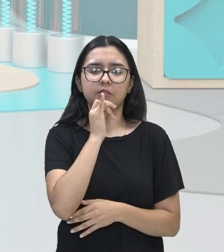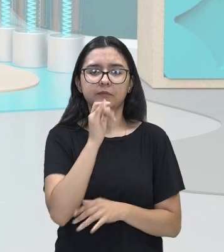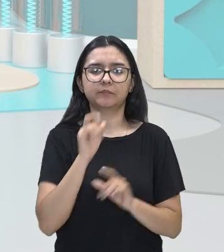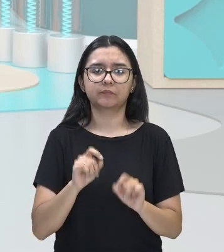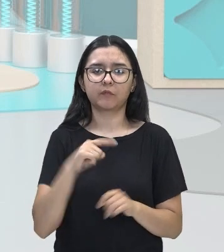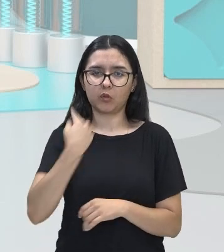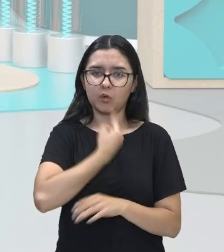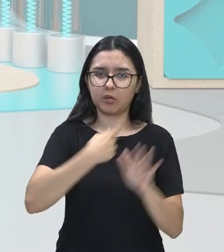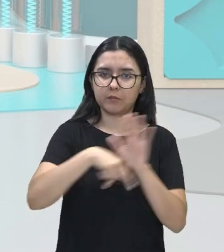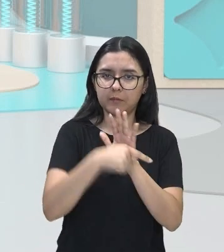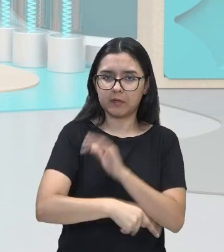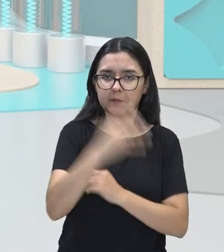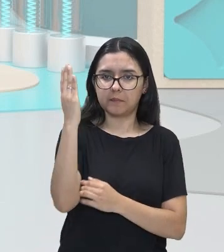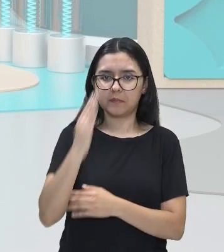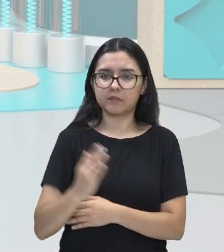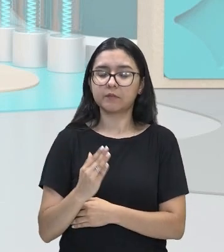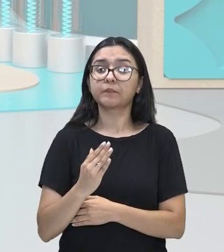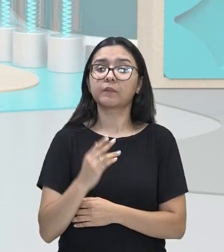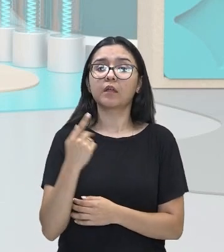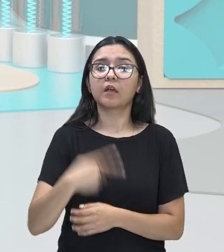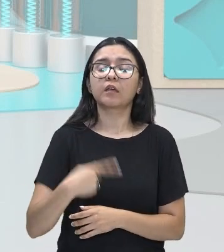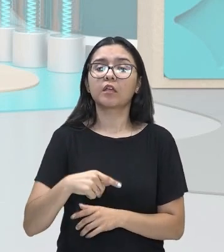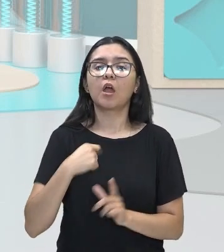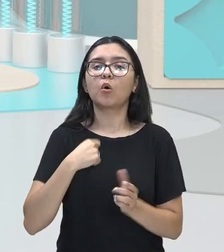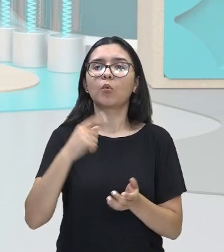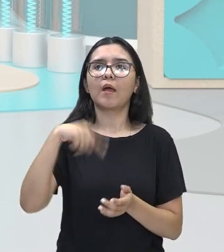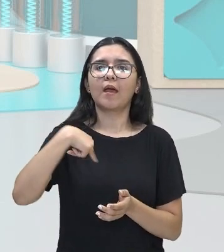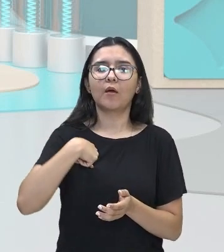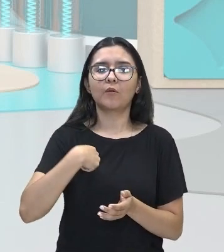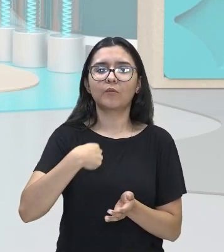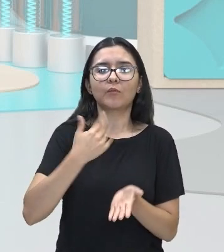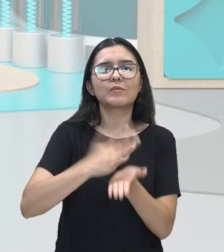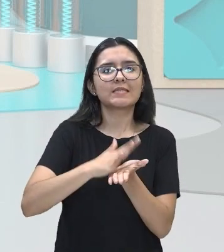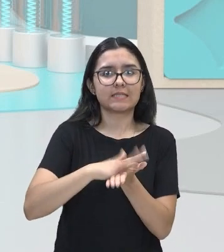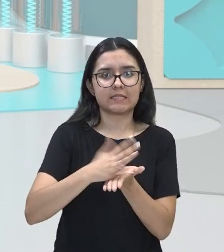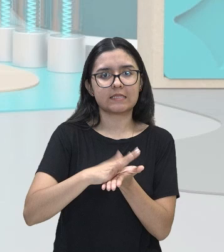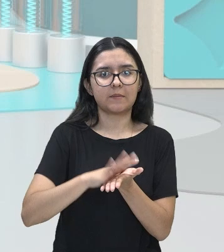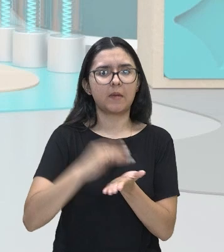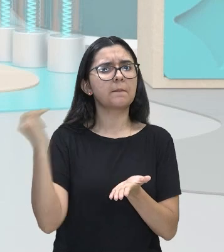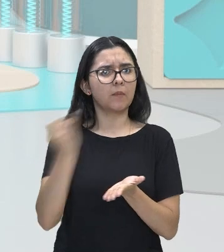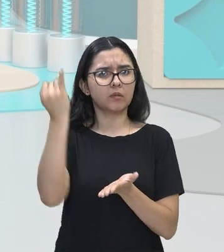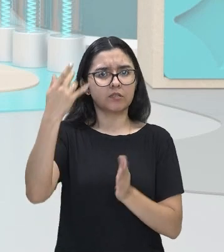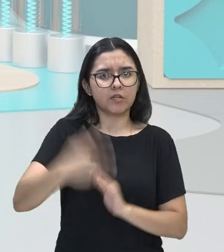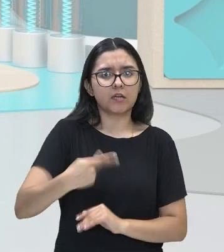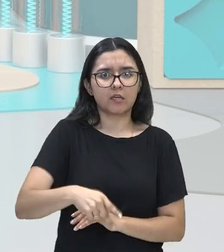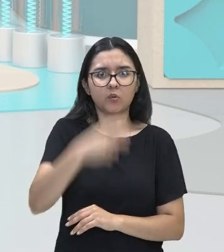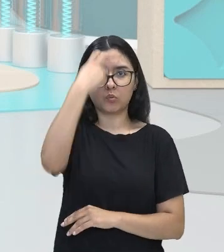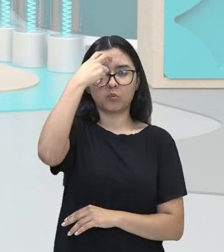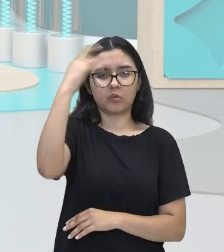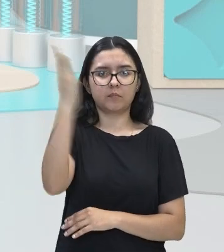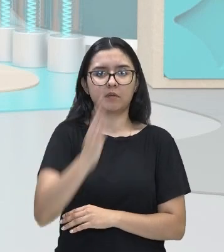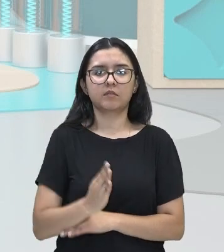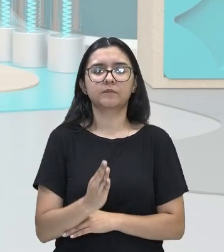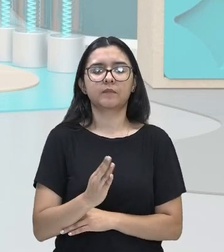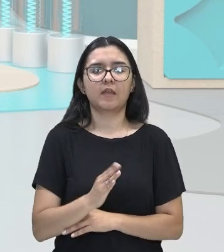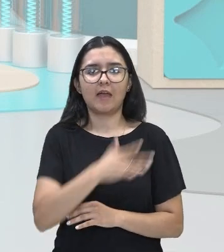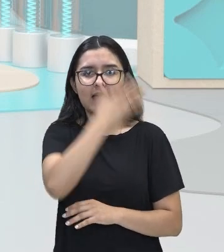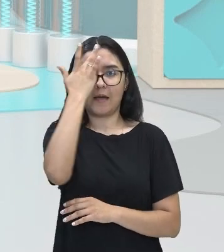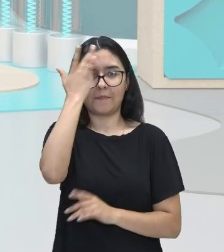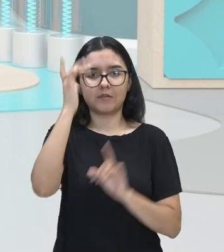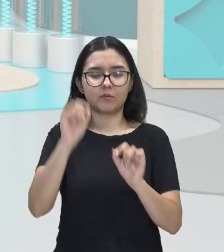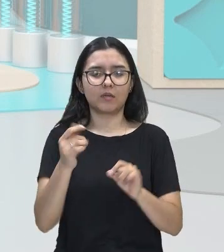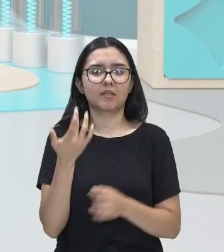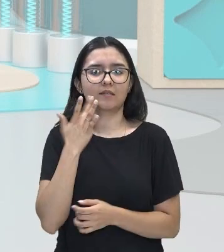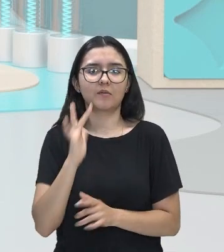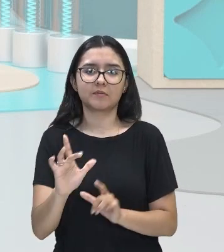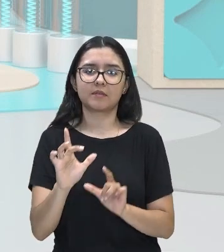nós brasileiros, para os brasileiros o samba é tudo. Um brasileiro que talvez não saiba sambar seja um ponto fora da curva,